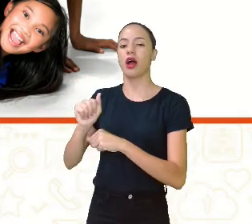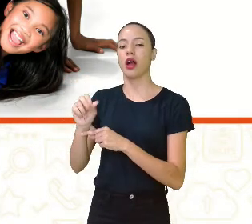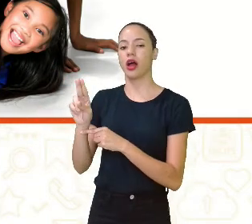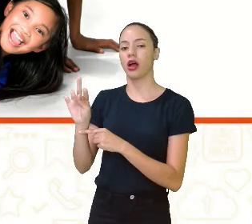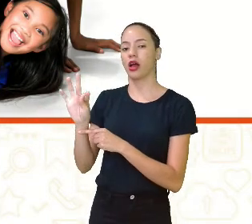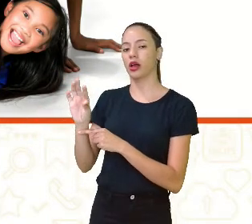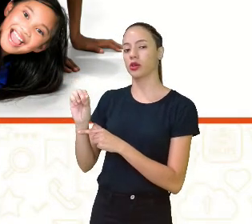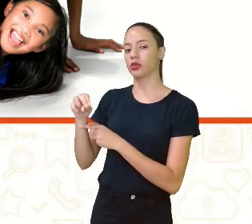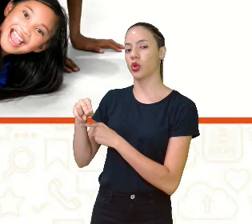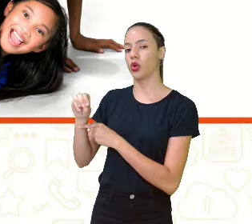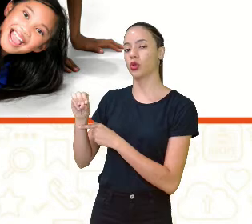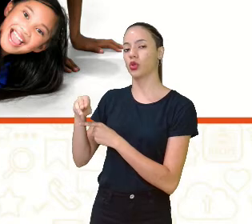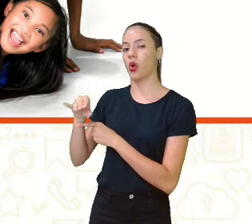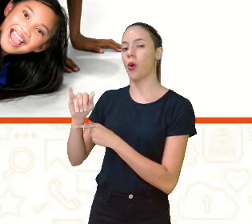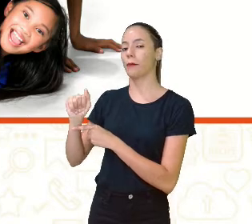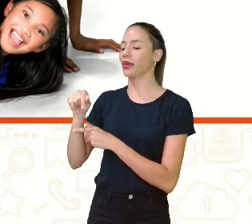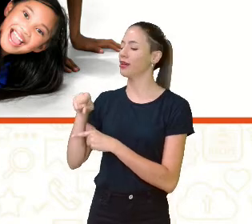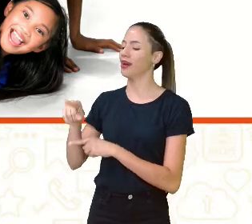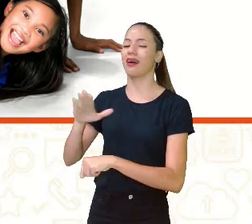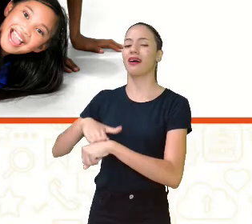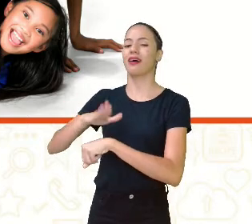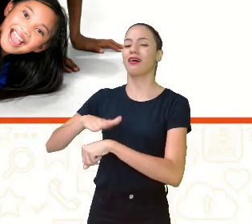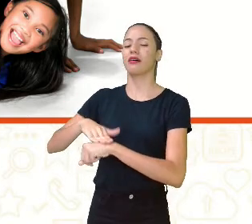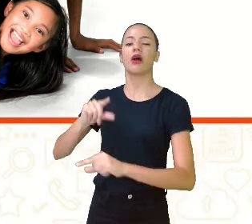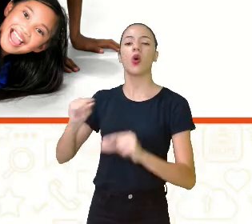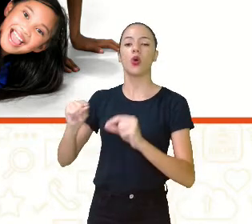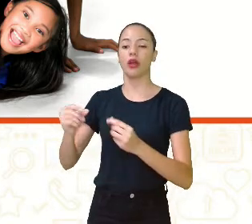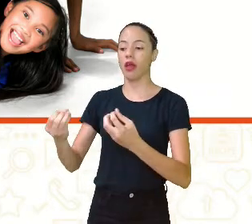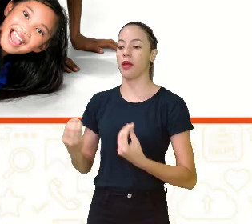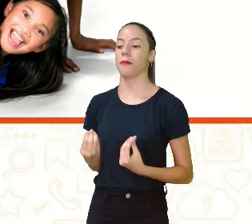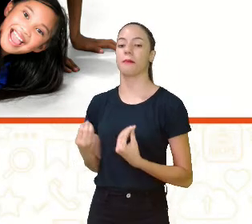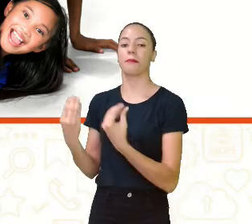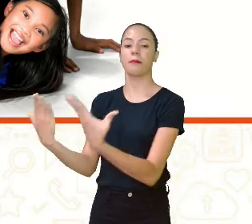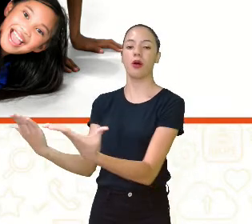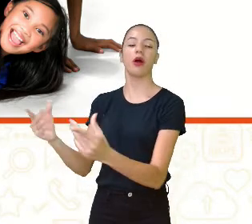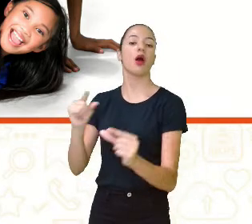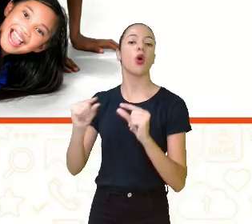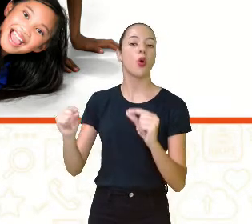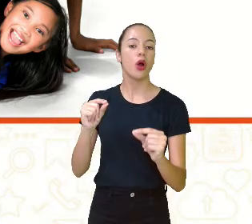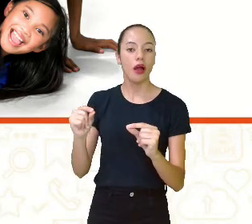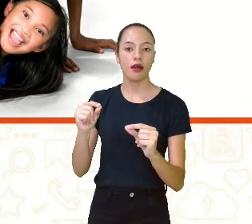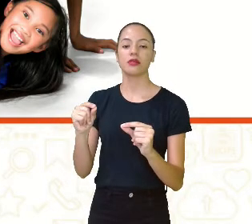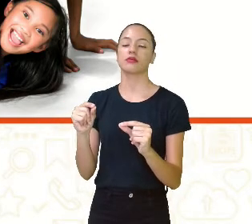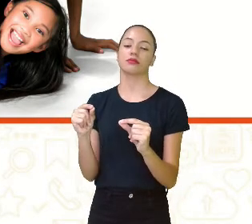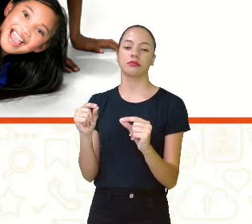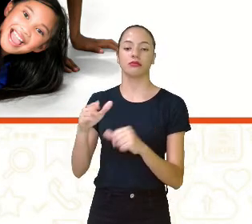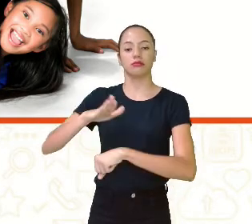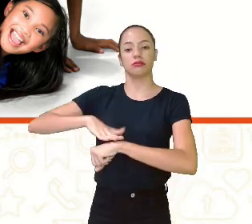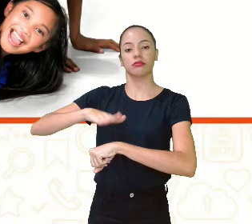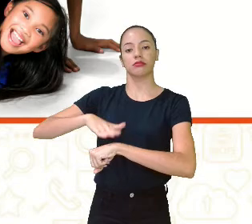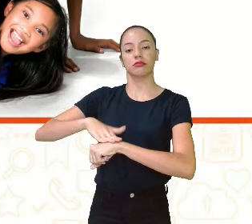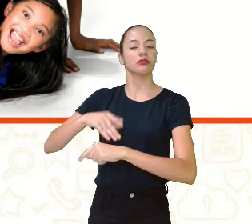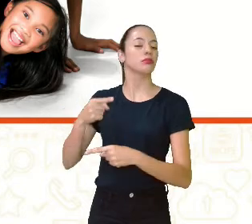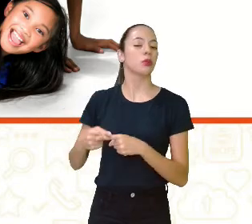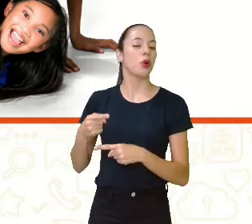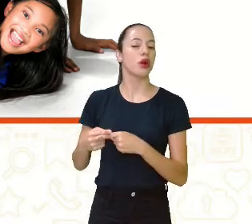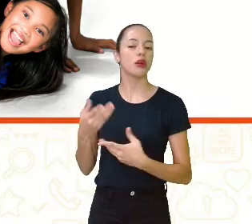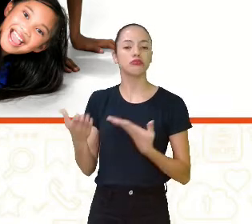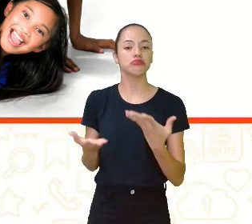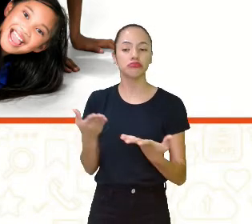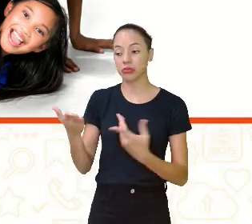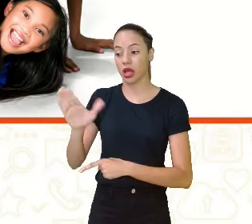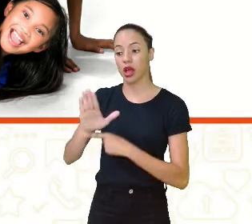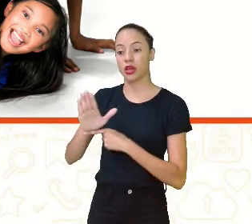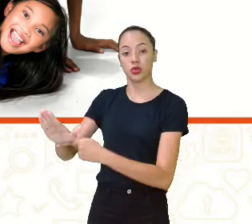autonomia ela faz? Ela promove, então é promover a autonomia, porque também auxilia